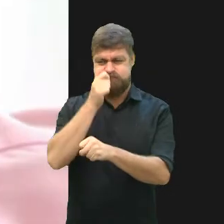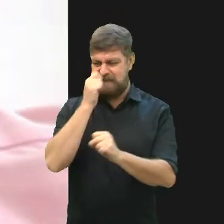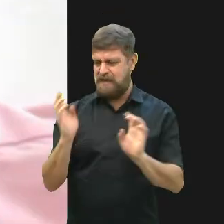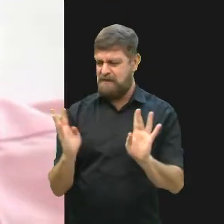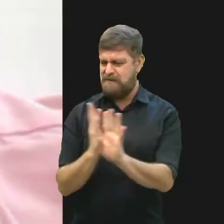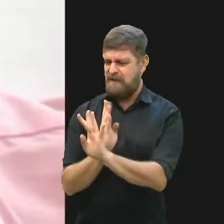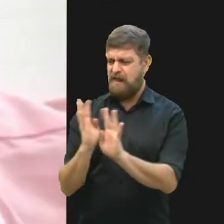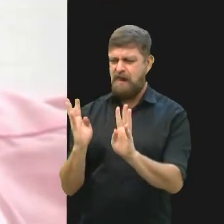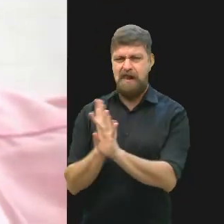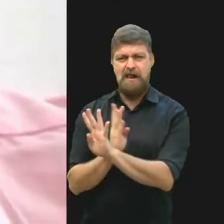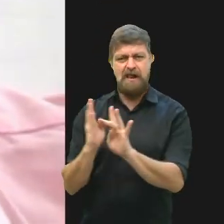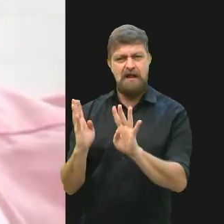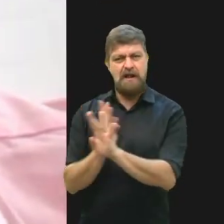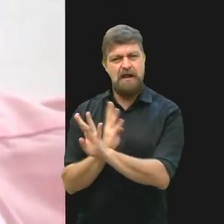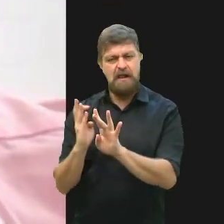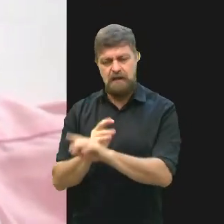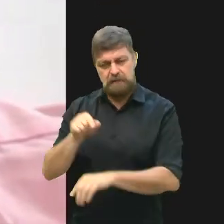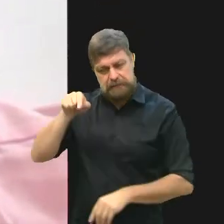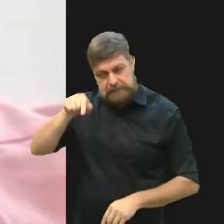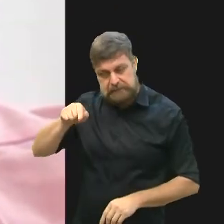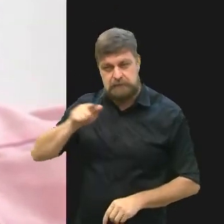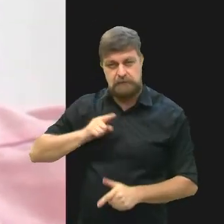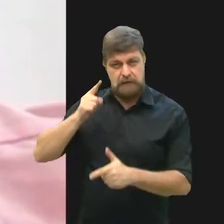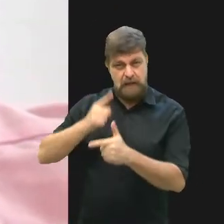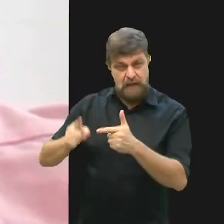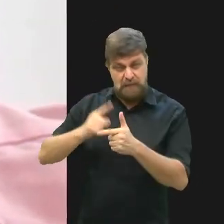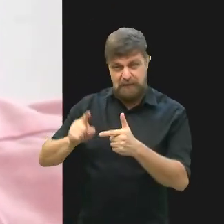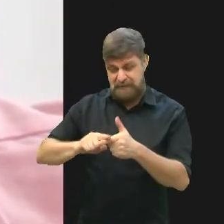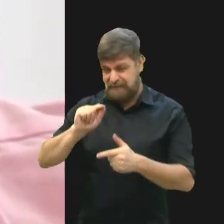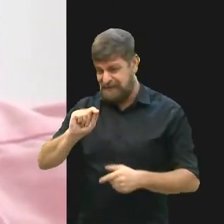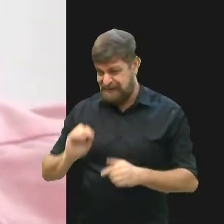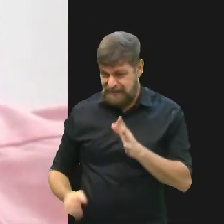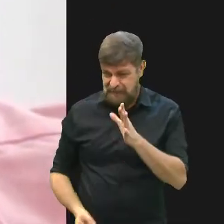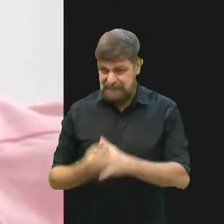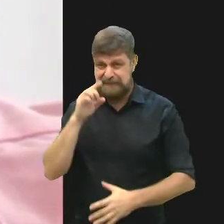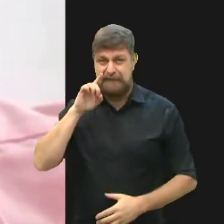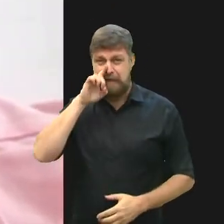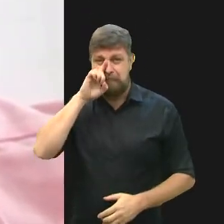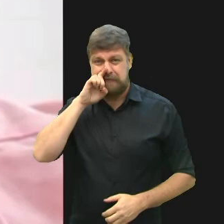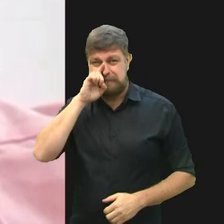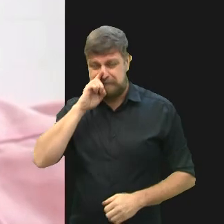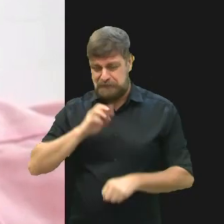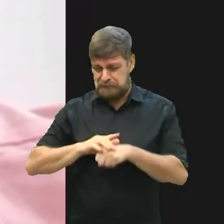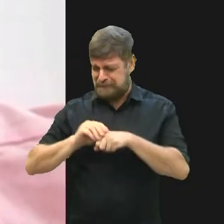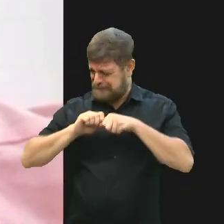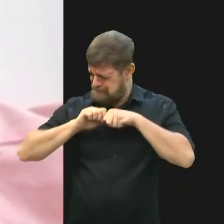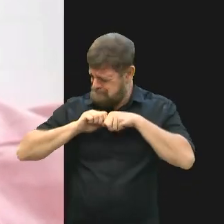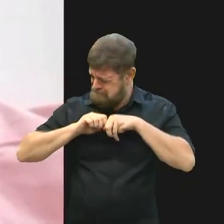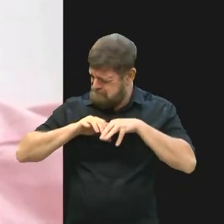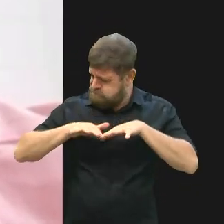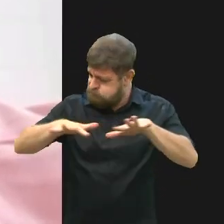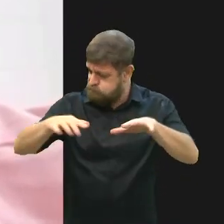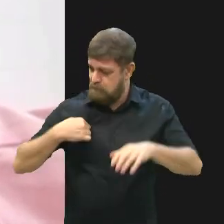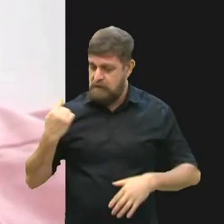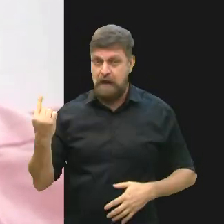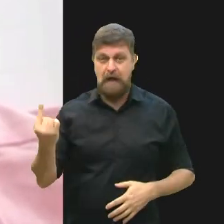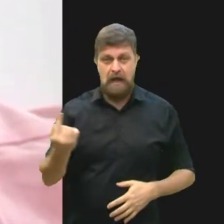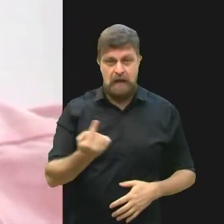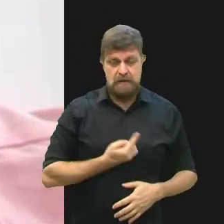concentradas. E essa questão é que leva ao risco de novas epidemias. Então, que a gente